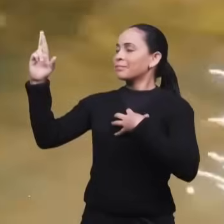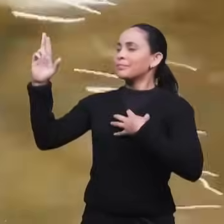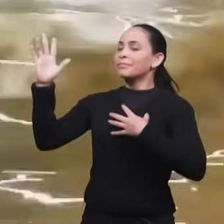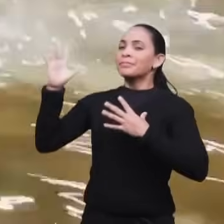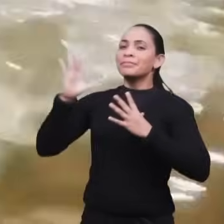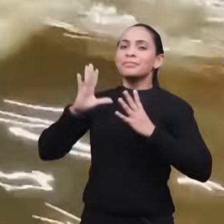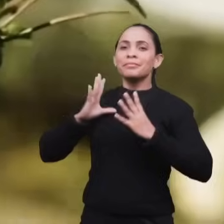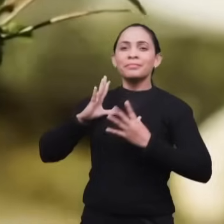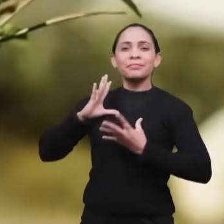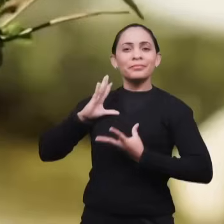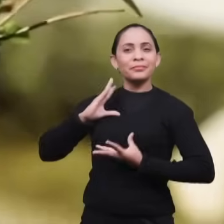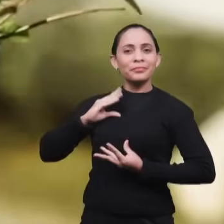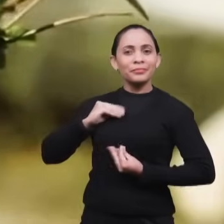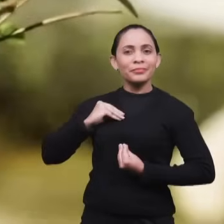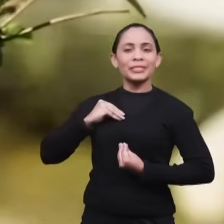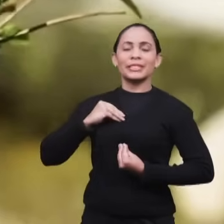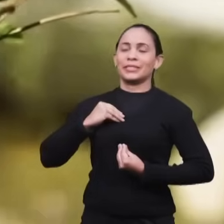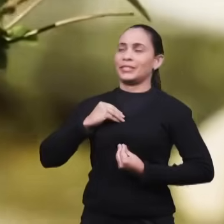faz-me